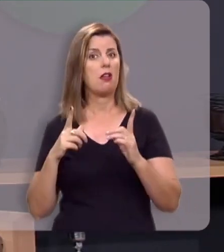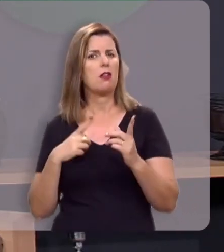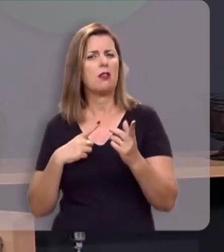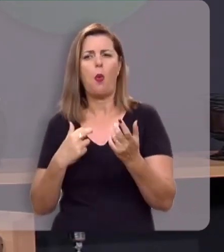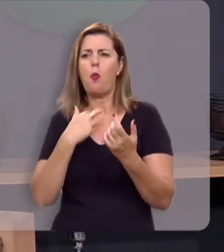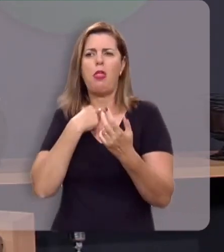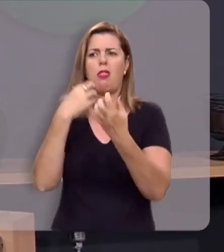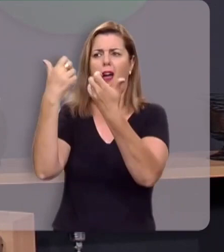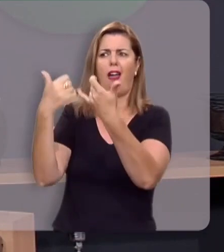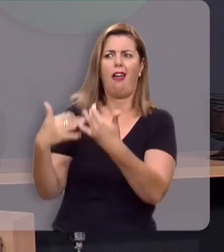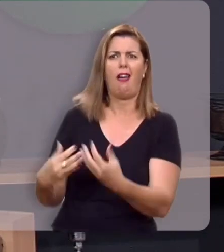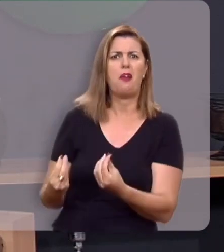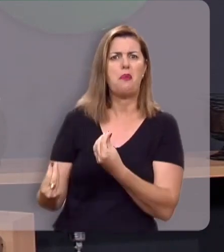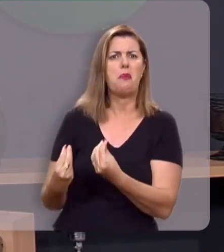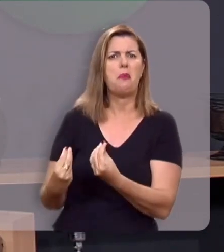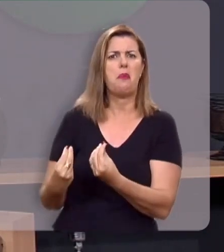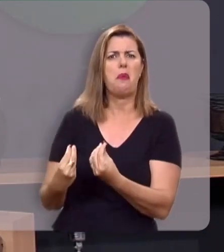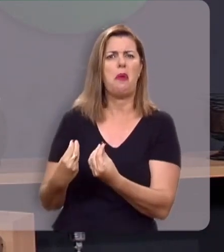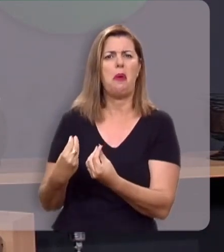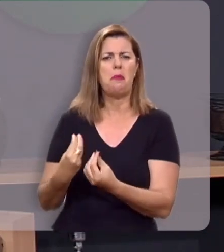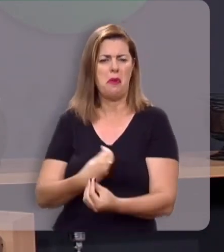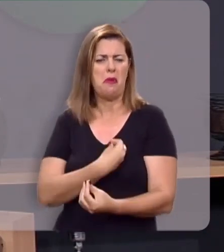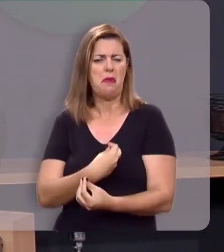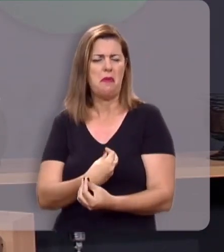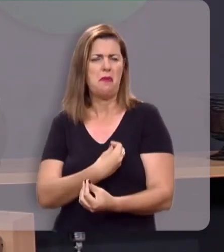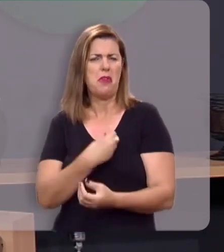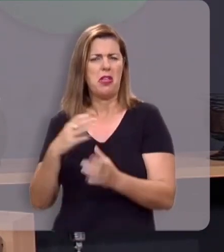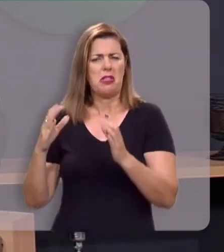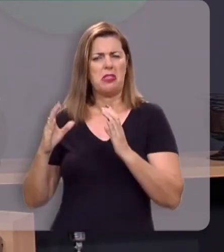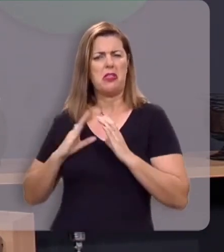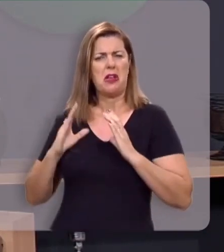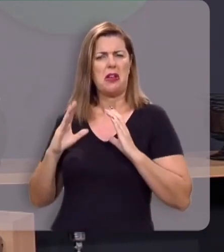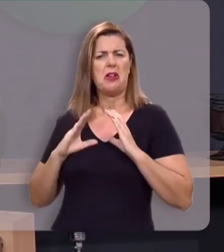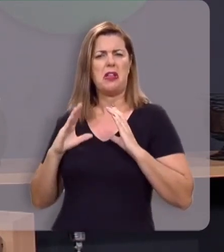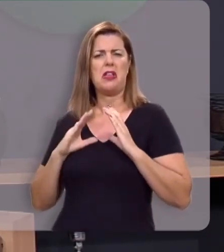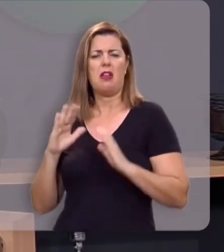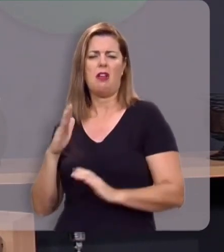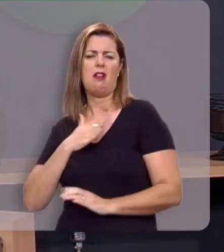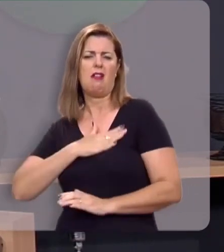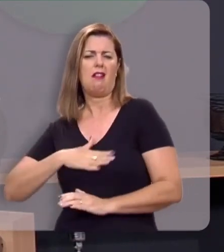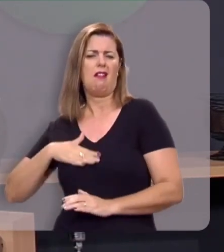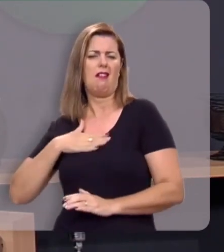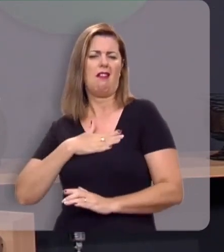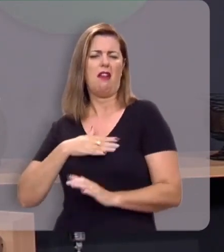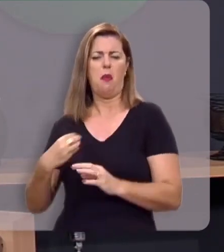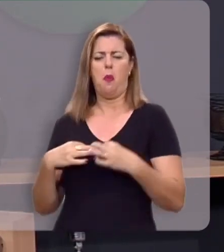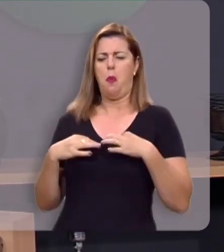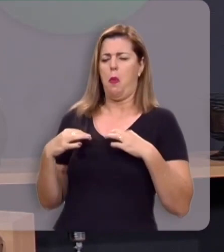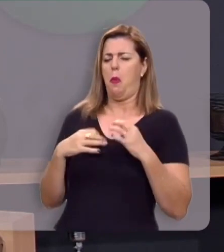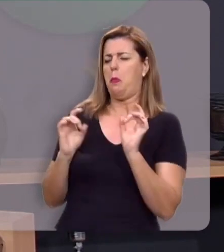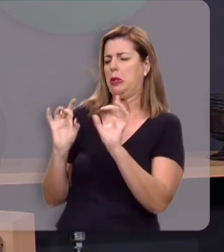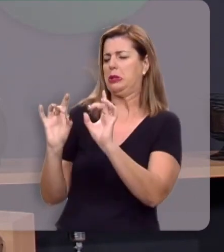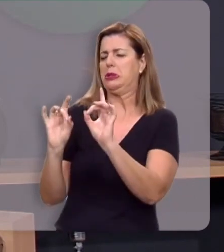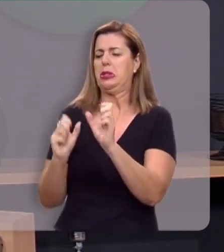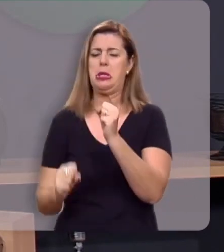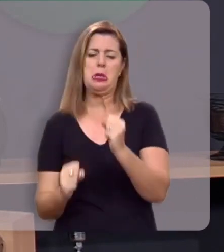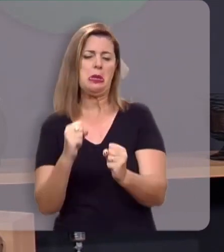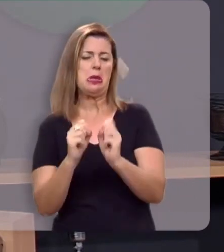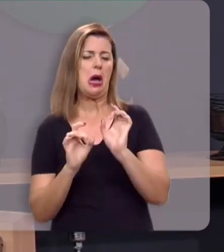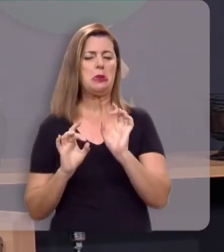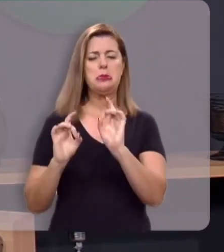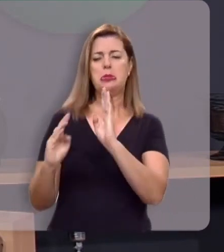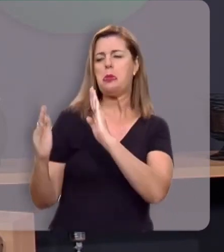riquezas incontáveis, vivendo no luxo, no fausto, vestindo-se de